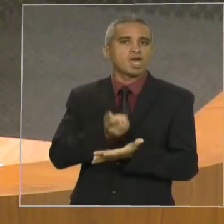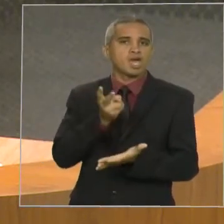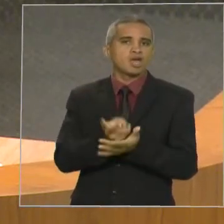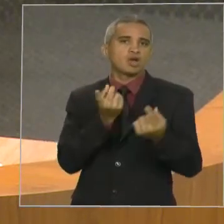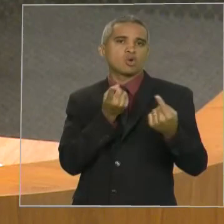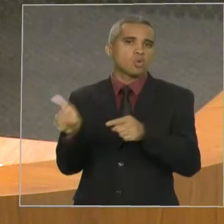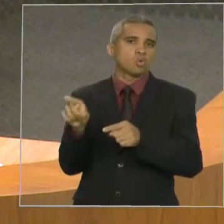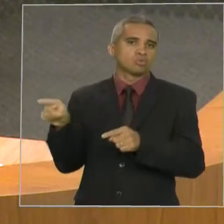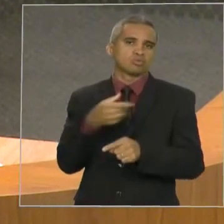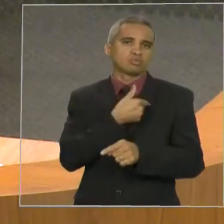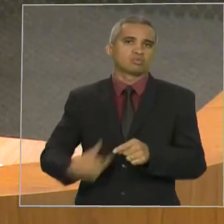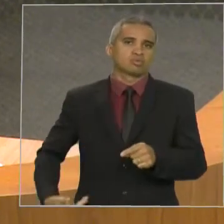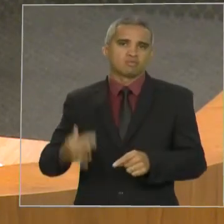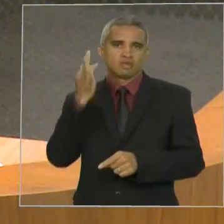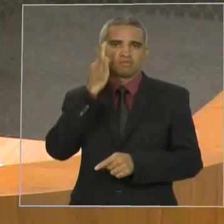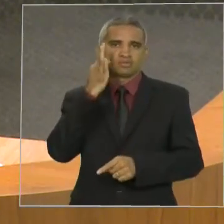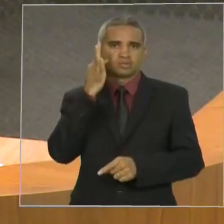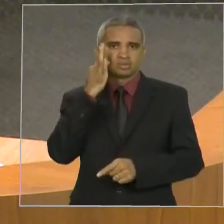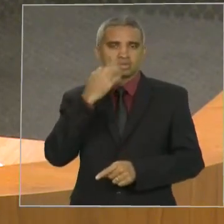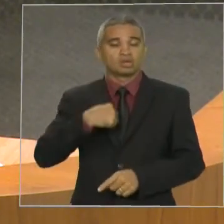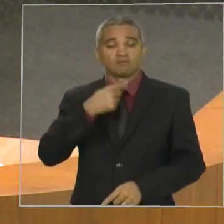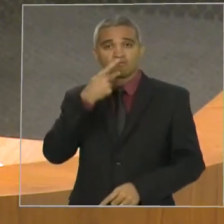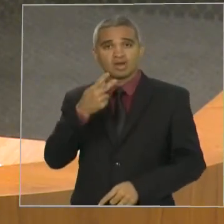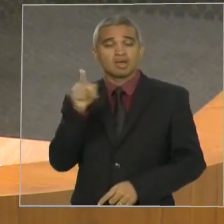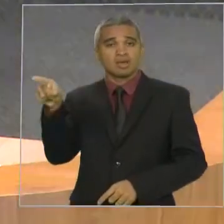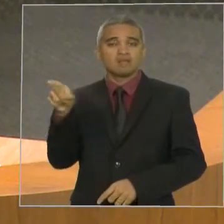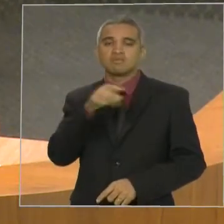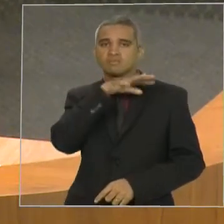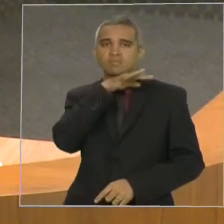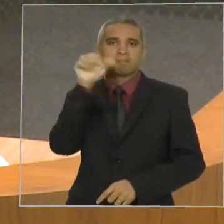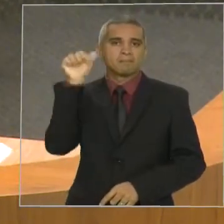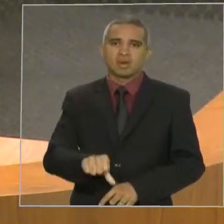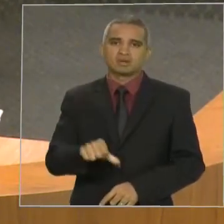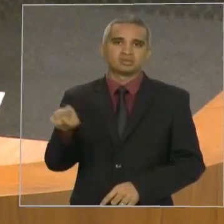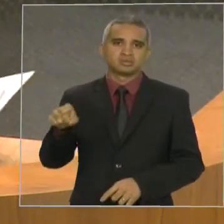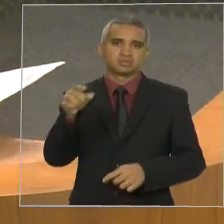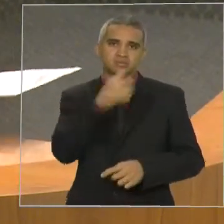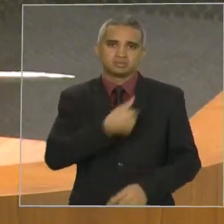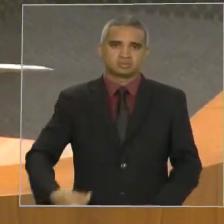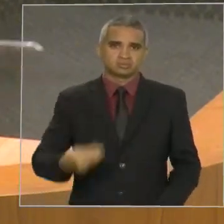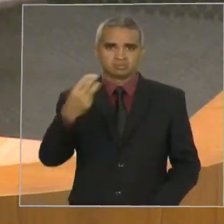dizendo que o governador Flávio Dino é um péssimo governador para o Maranhão. Obrigada a todos.